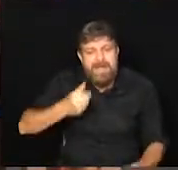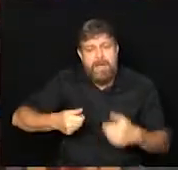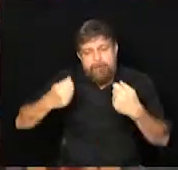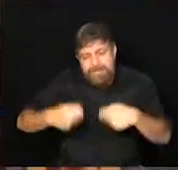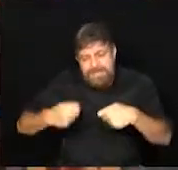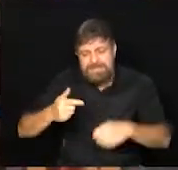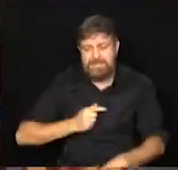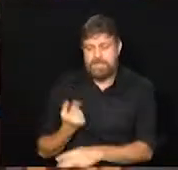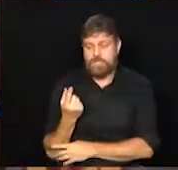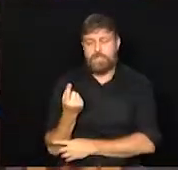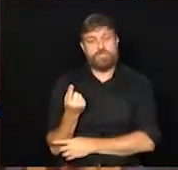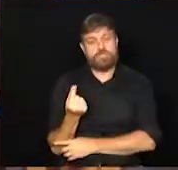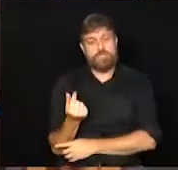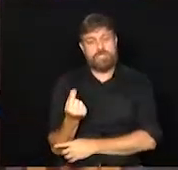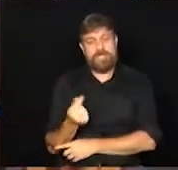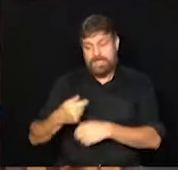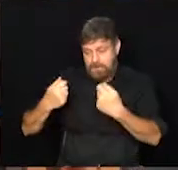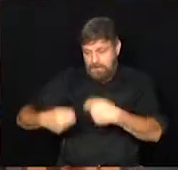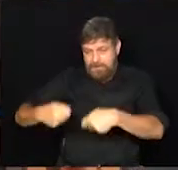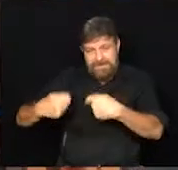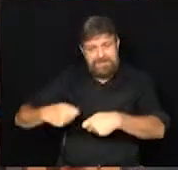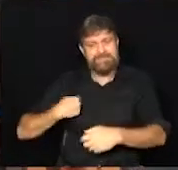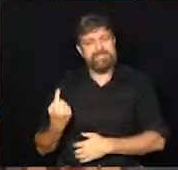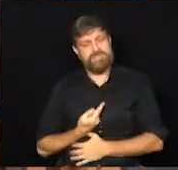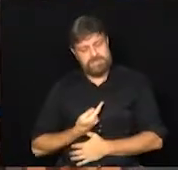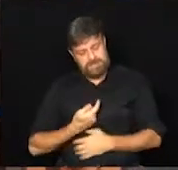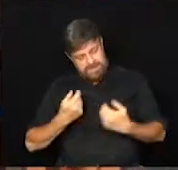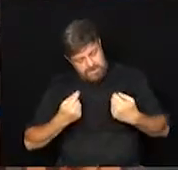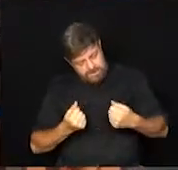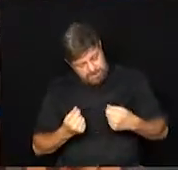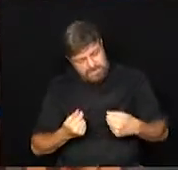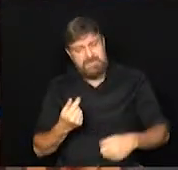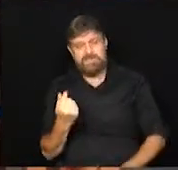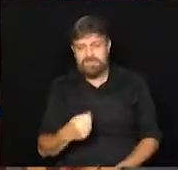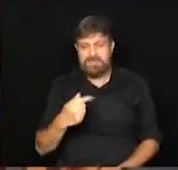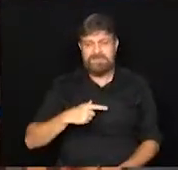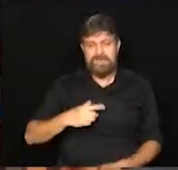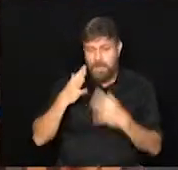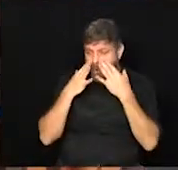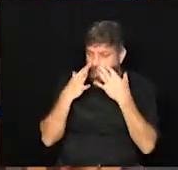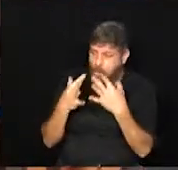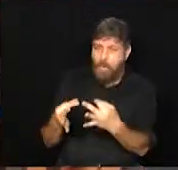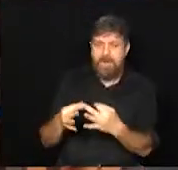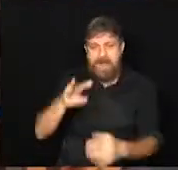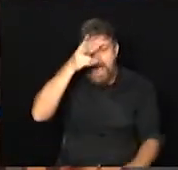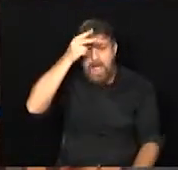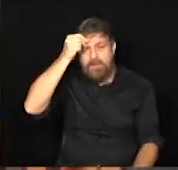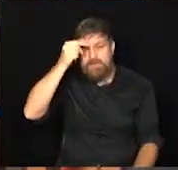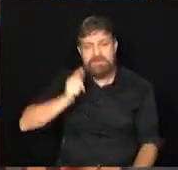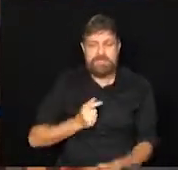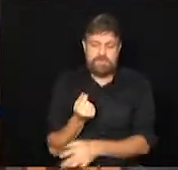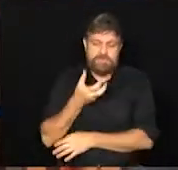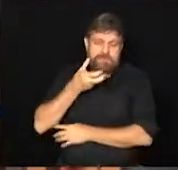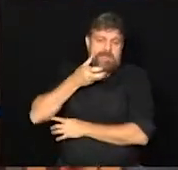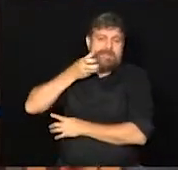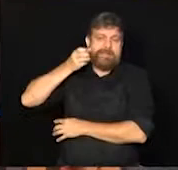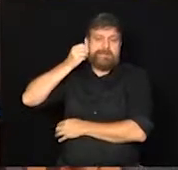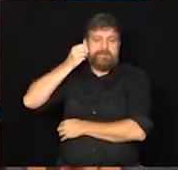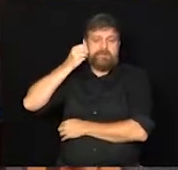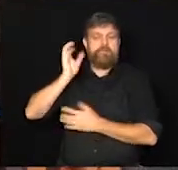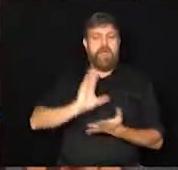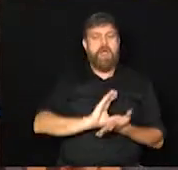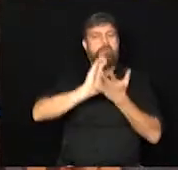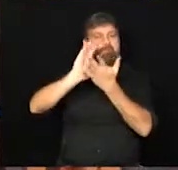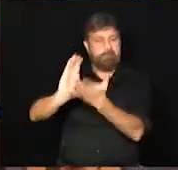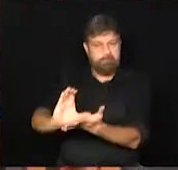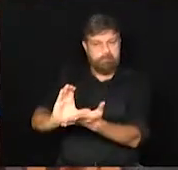tiver recursos. A gente precisa ter recursos, precisa ter esse olhar do Executivo para que possa, de